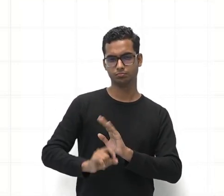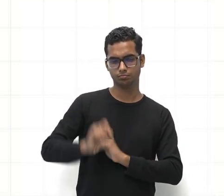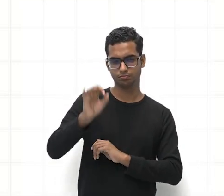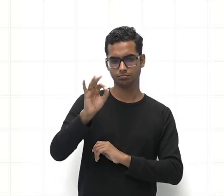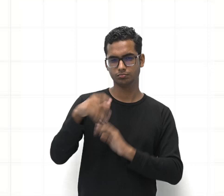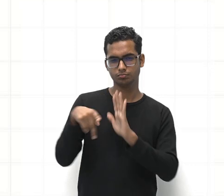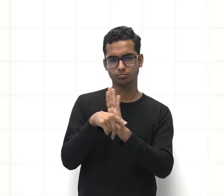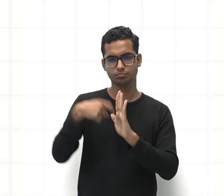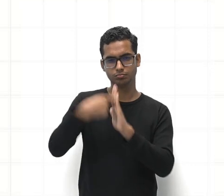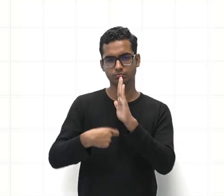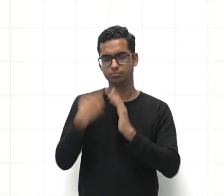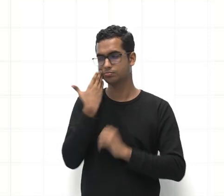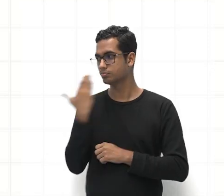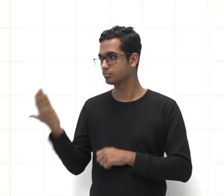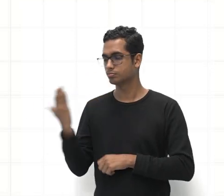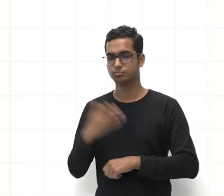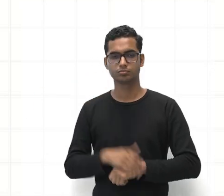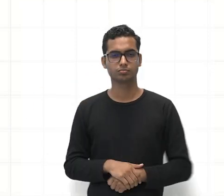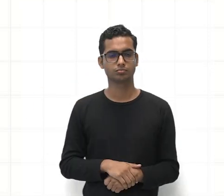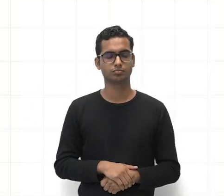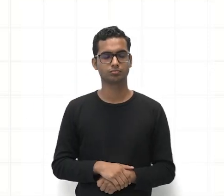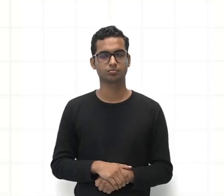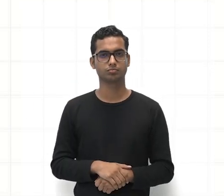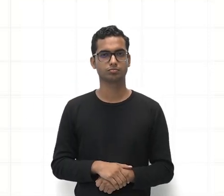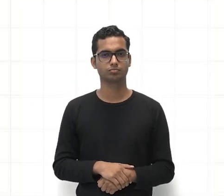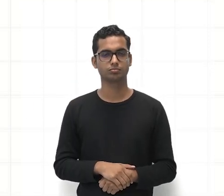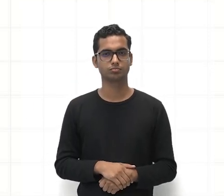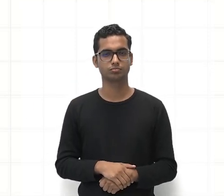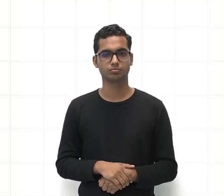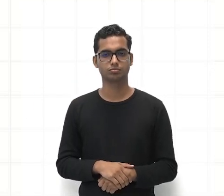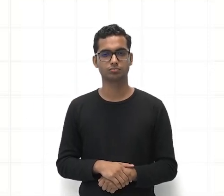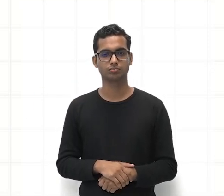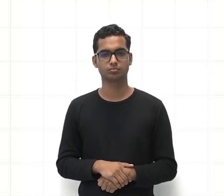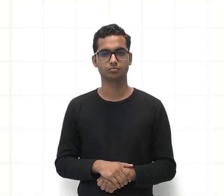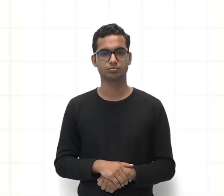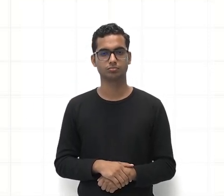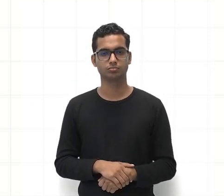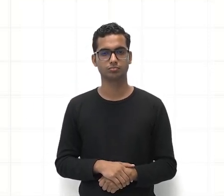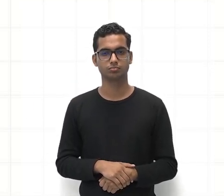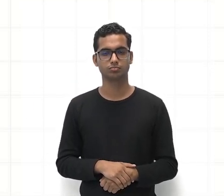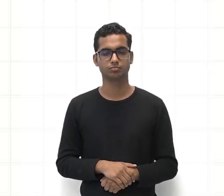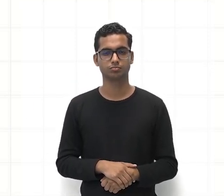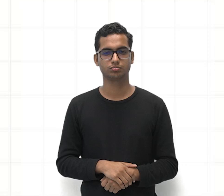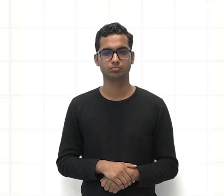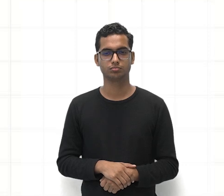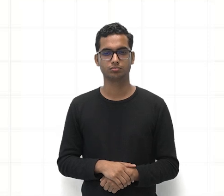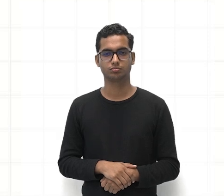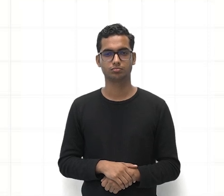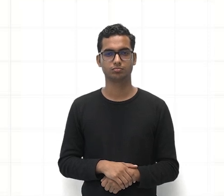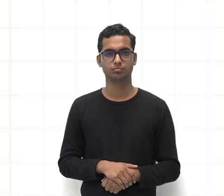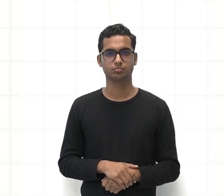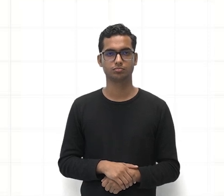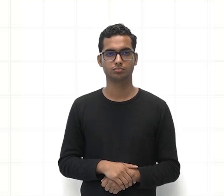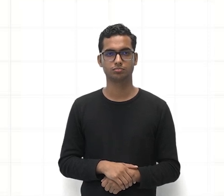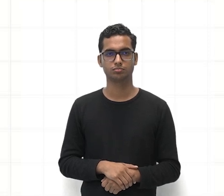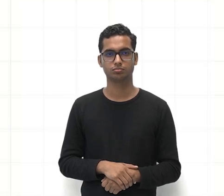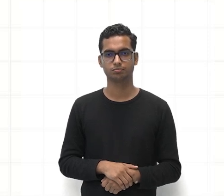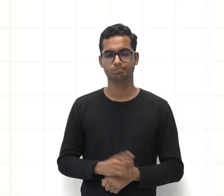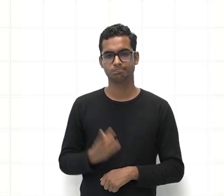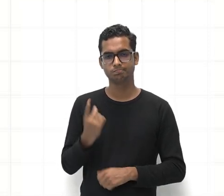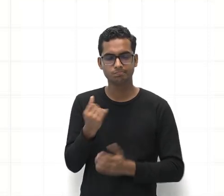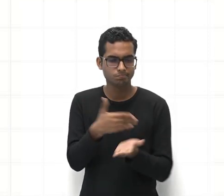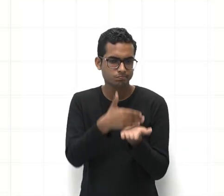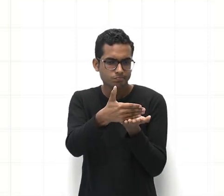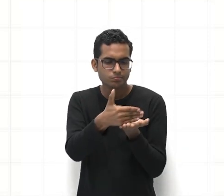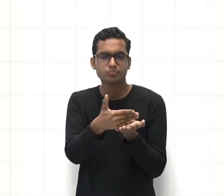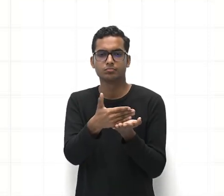a diferença entre os preços, certo? Ou seja, o preço final menos o preço inicial. Ou, alguns autores gostam de falar